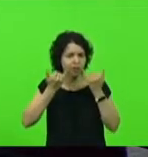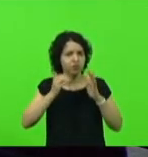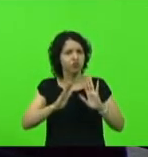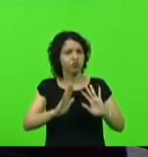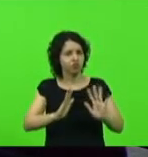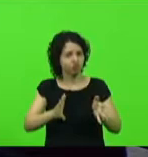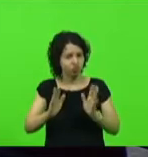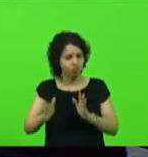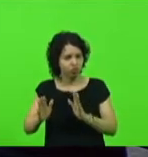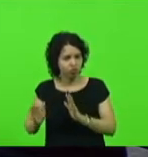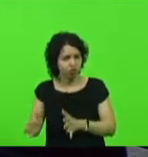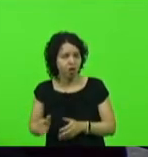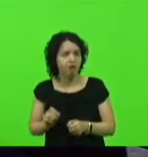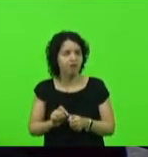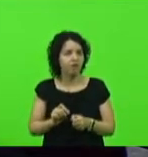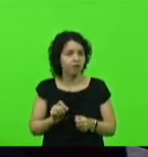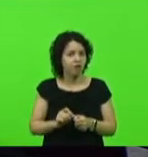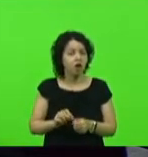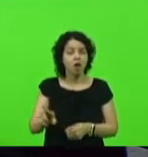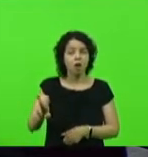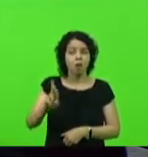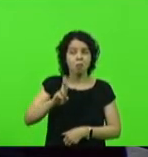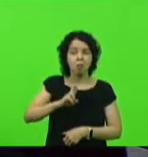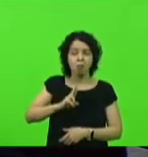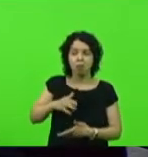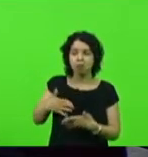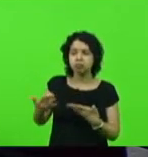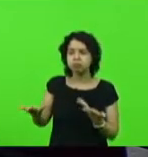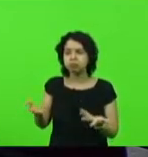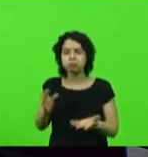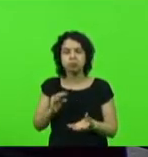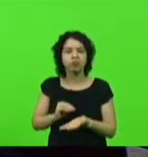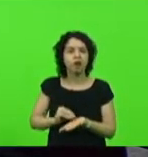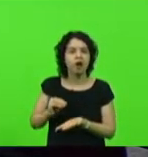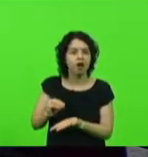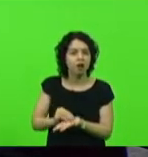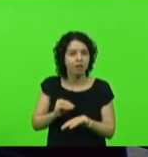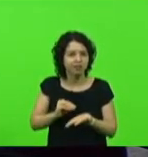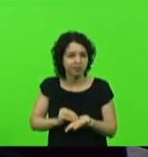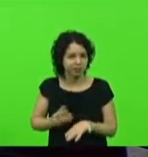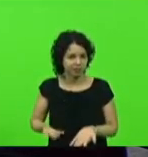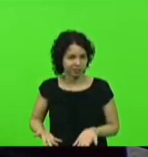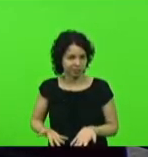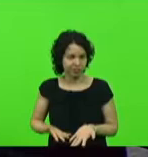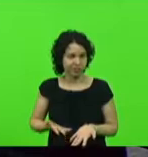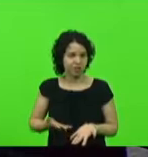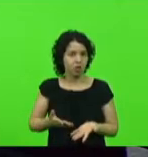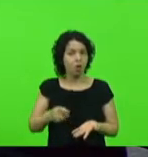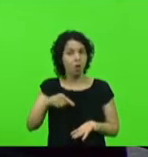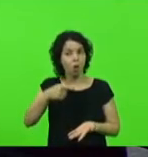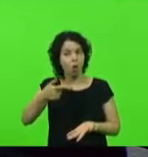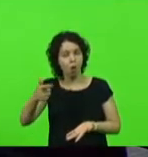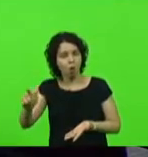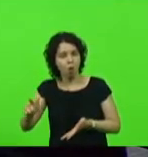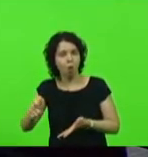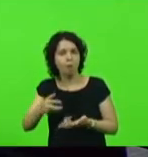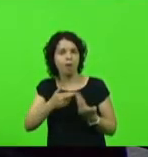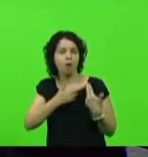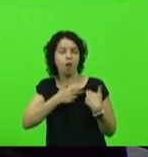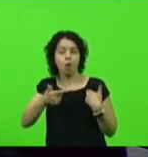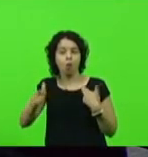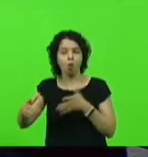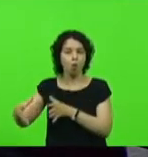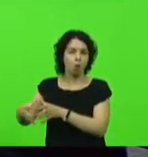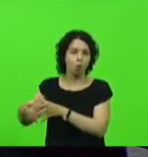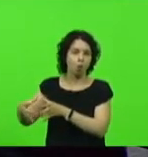e as respostas sempre são vagas. Ou se joga para um outro setor do Executivo, ou se